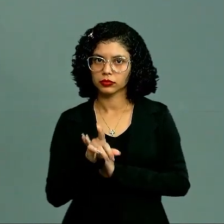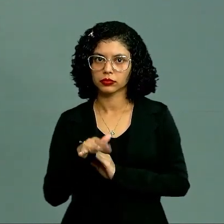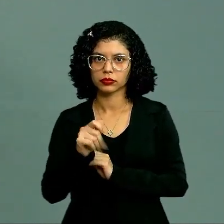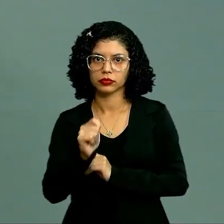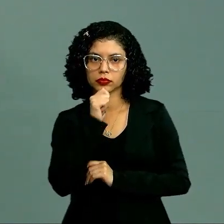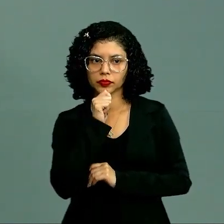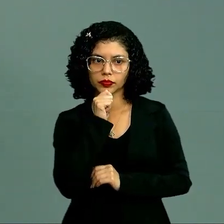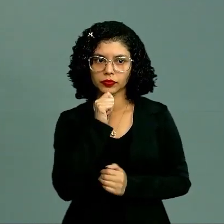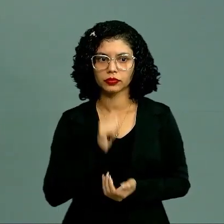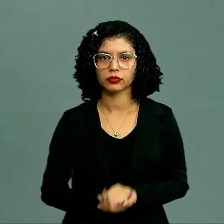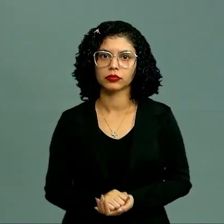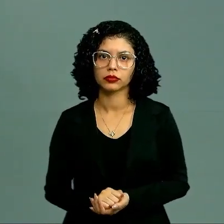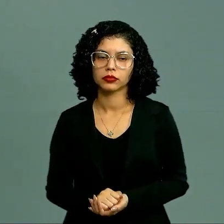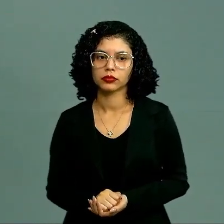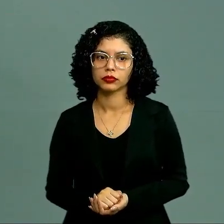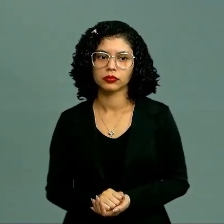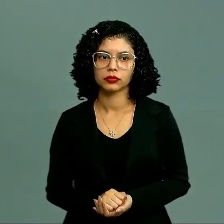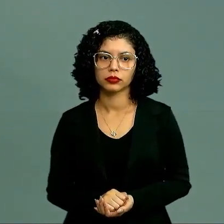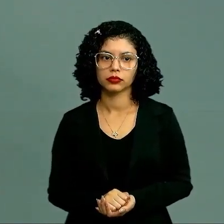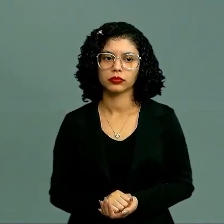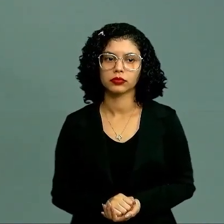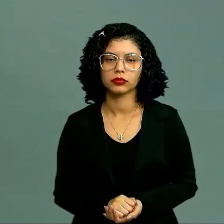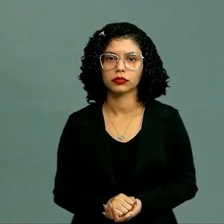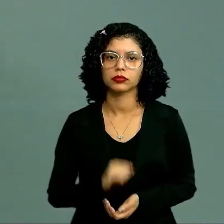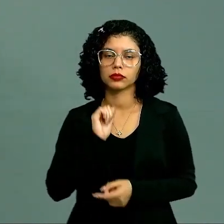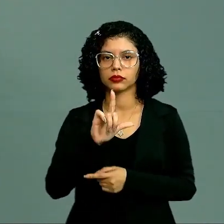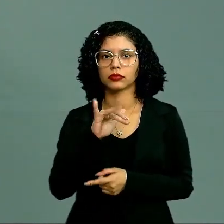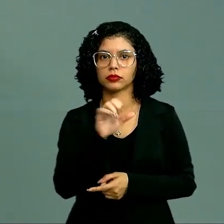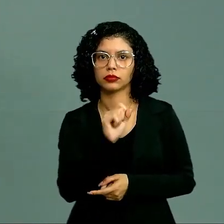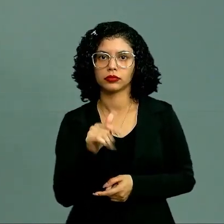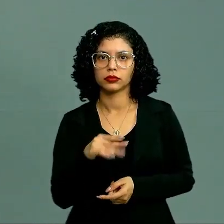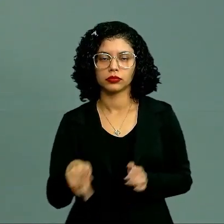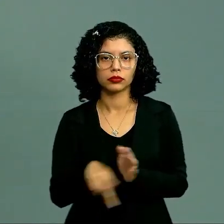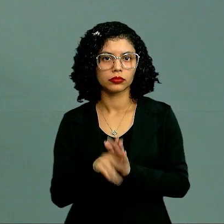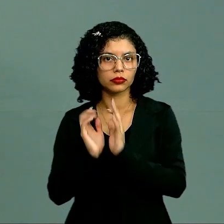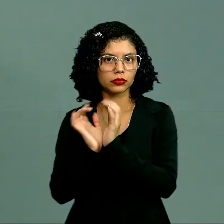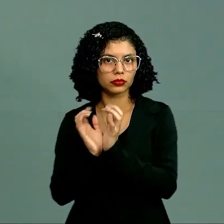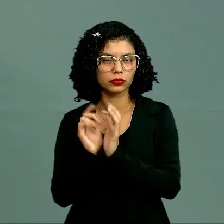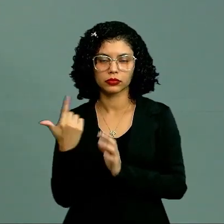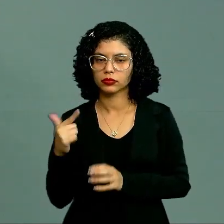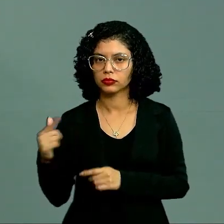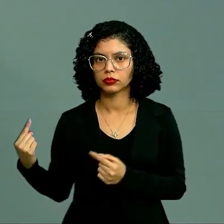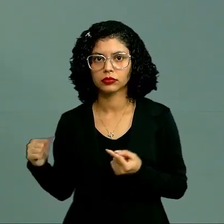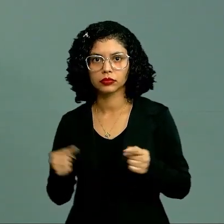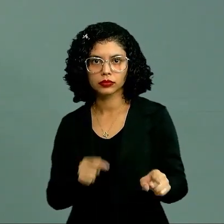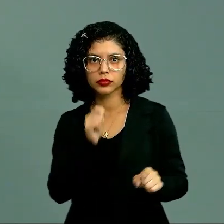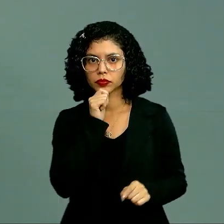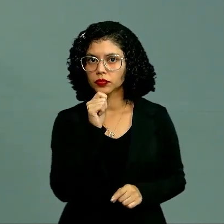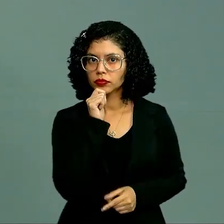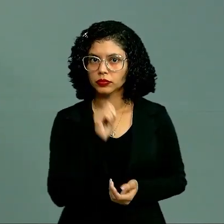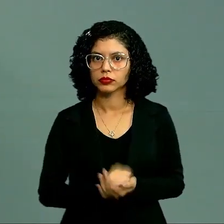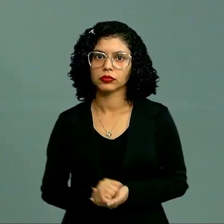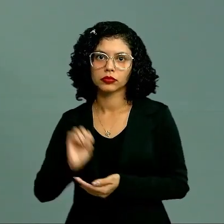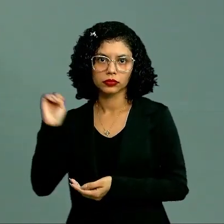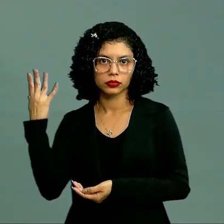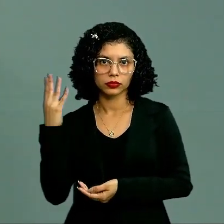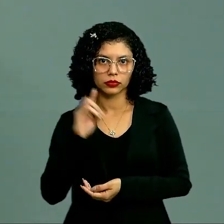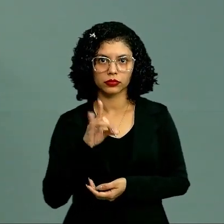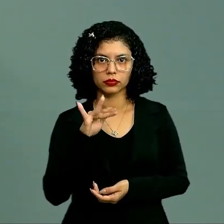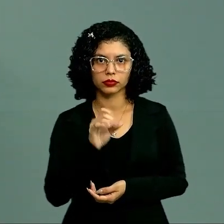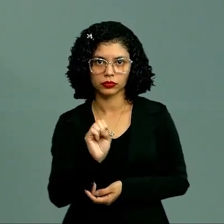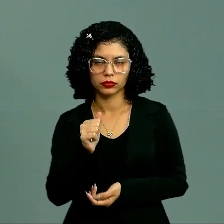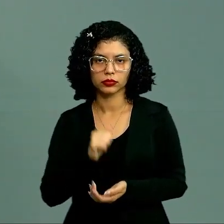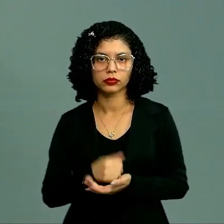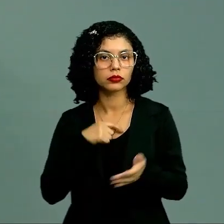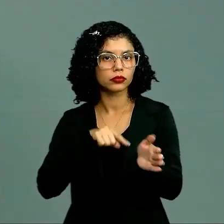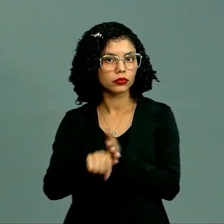seria a lesão que eu vou causar. Eu não tenho a intenção de causar um dano. Eu estou